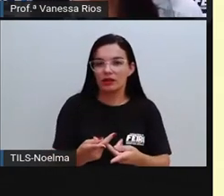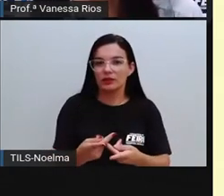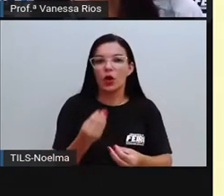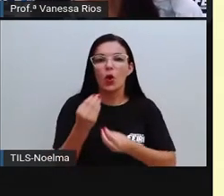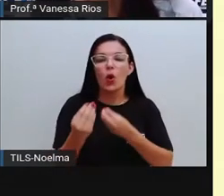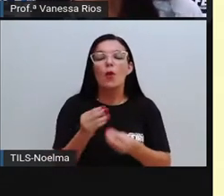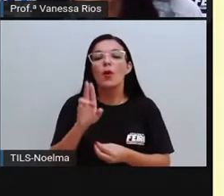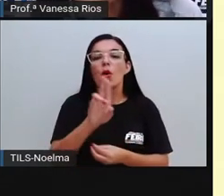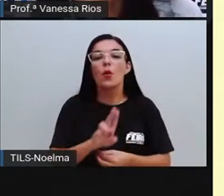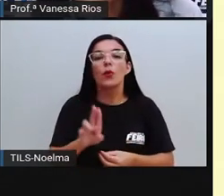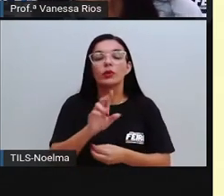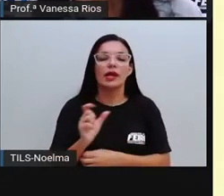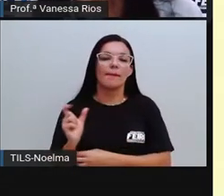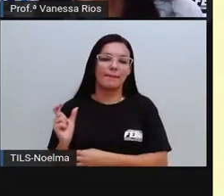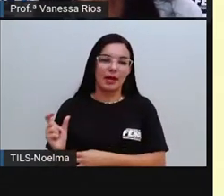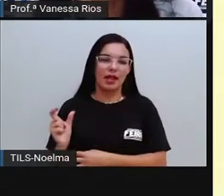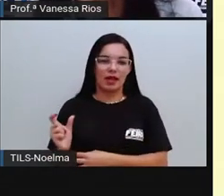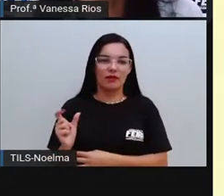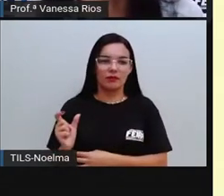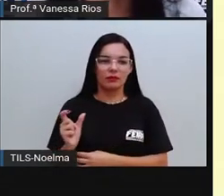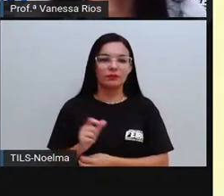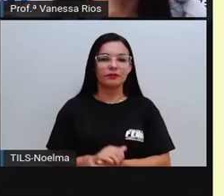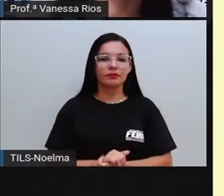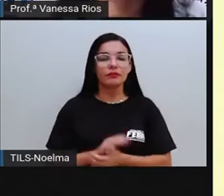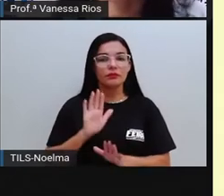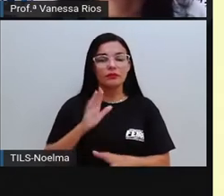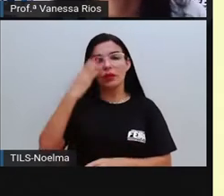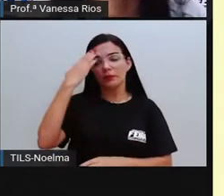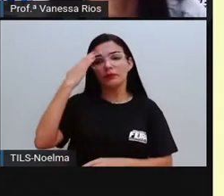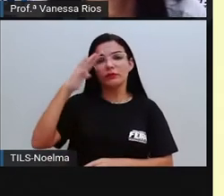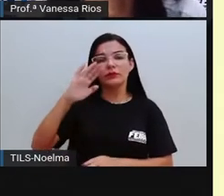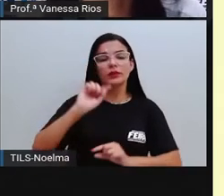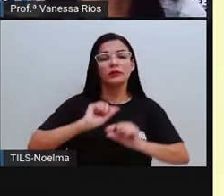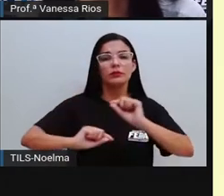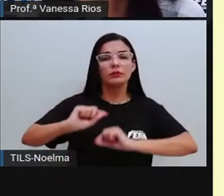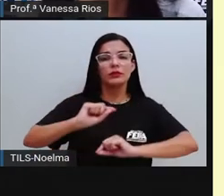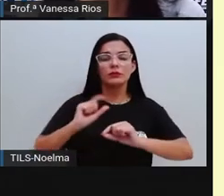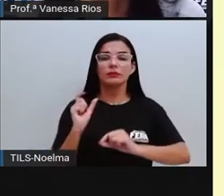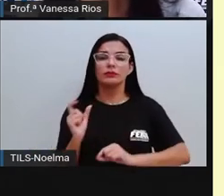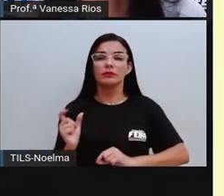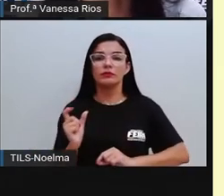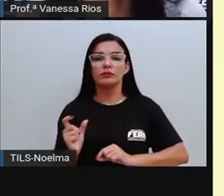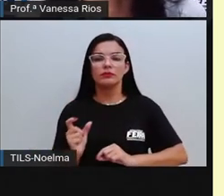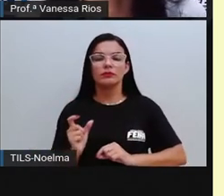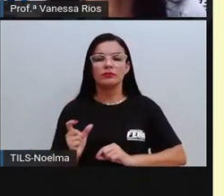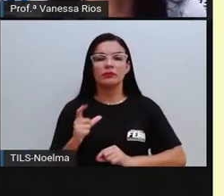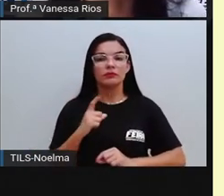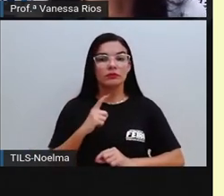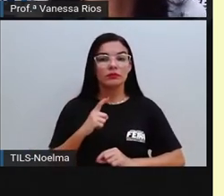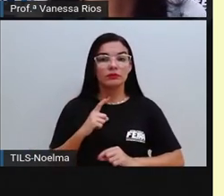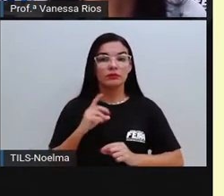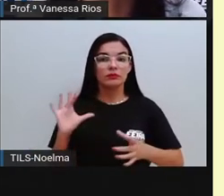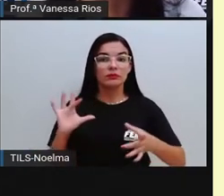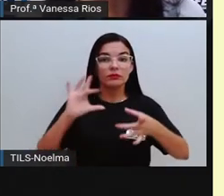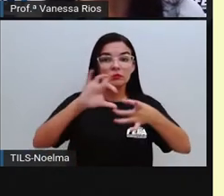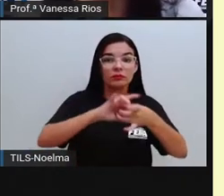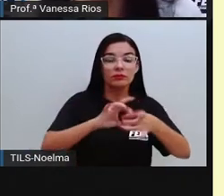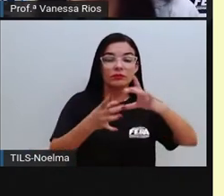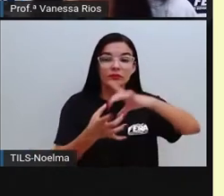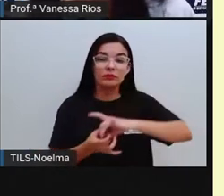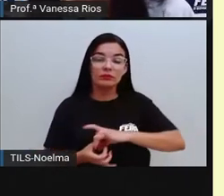gente utiliza as palavras. Principalmente as palavras aí que estão